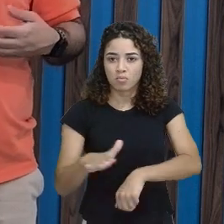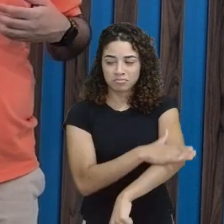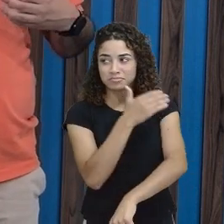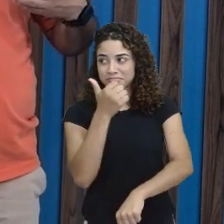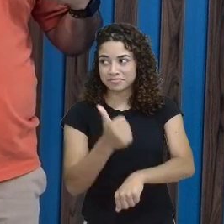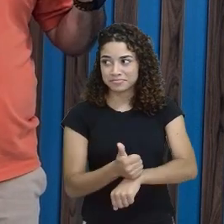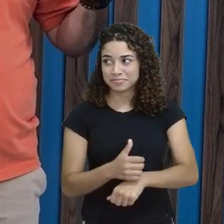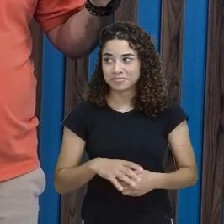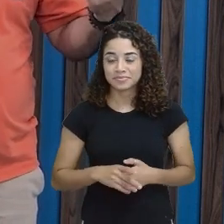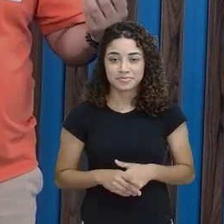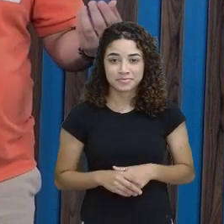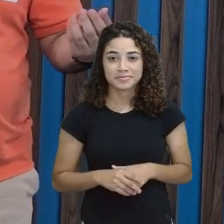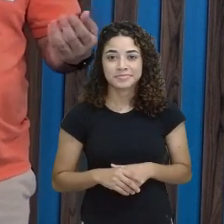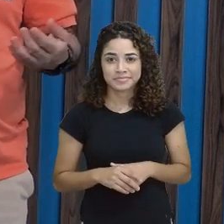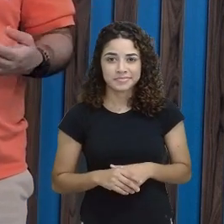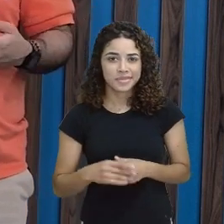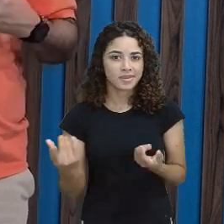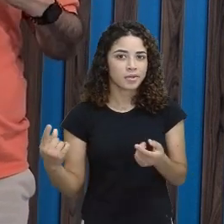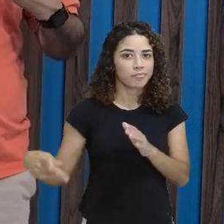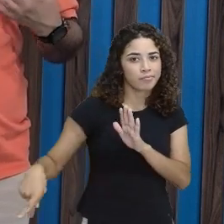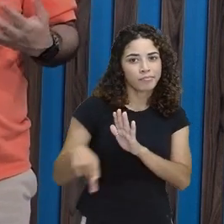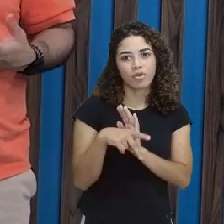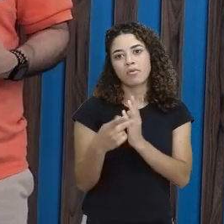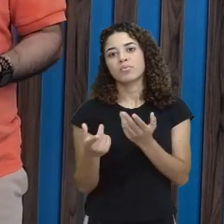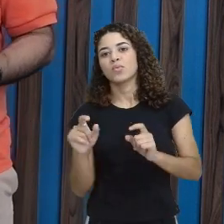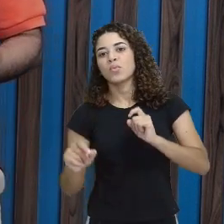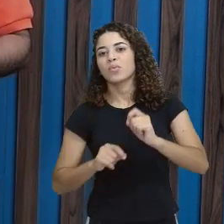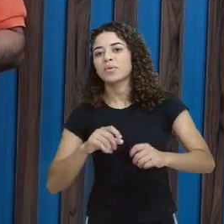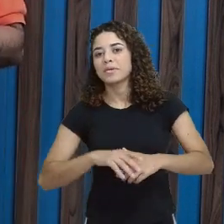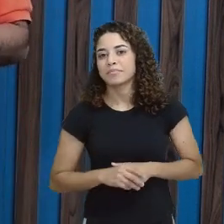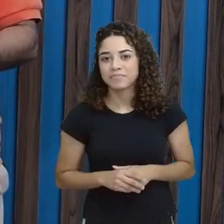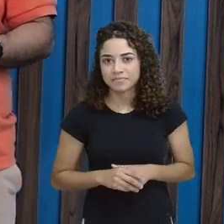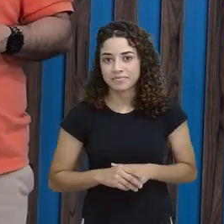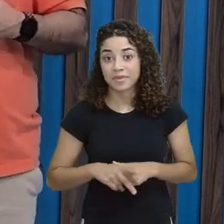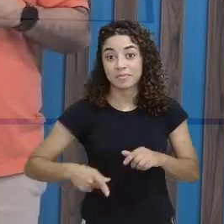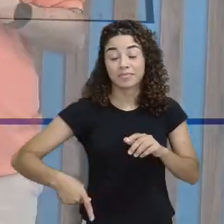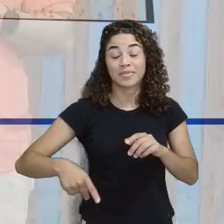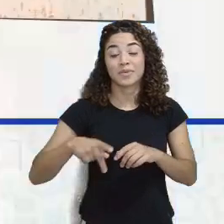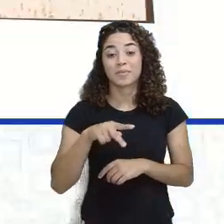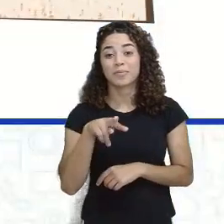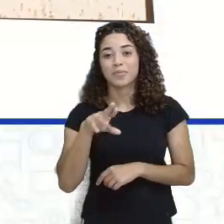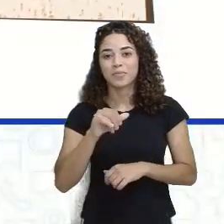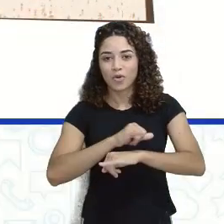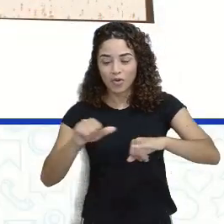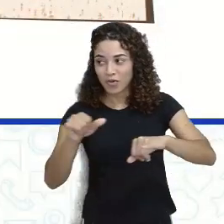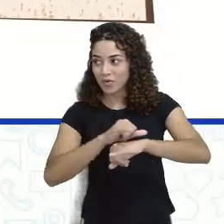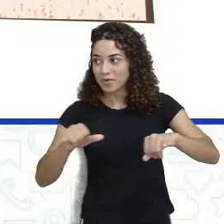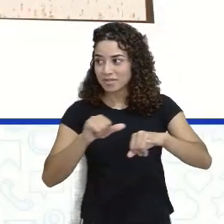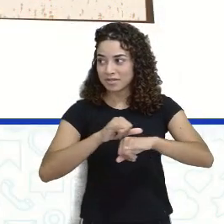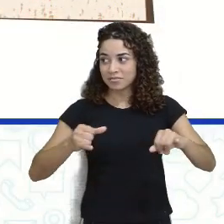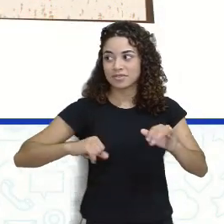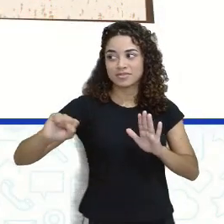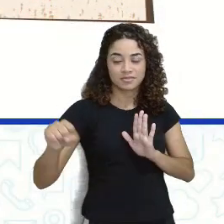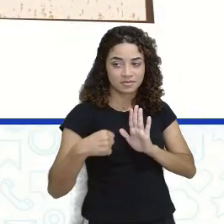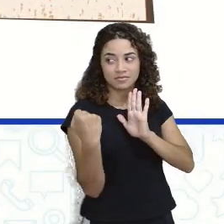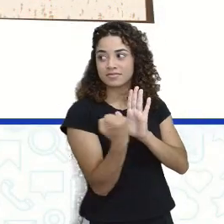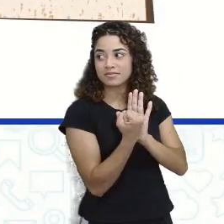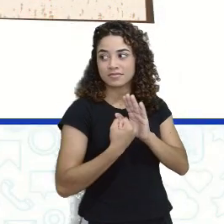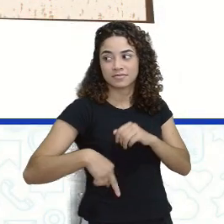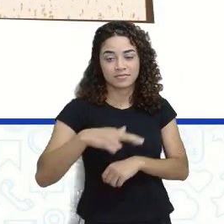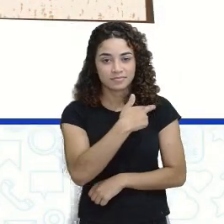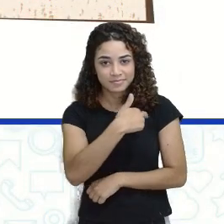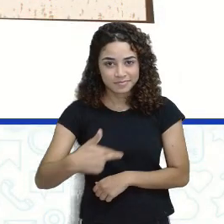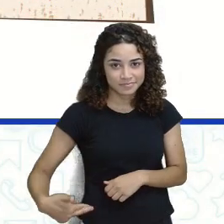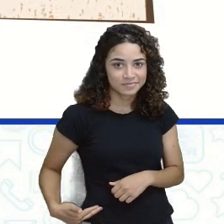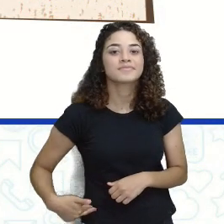A gente teve a própria proclamação da República do Brasil, ela já se deu por meio